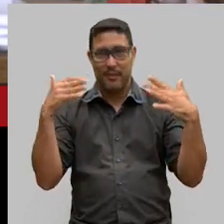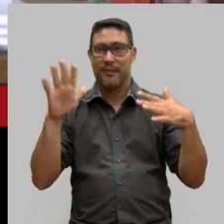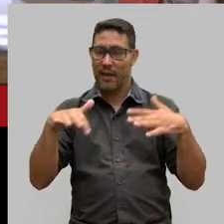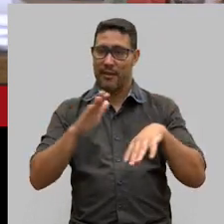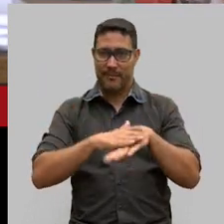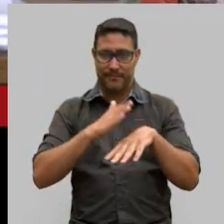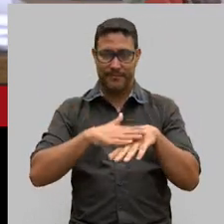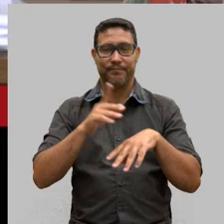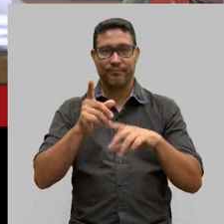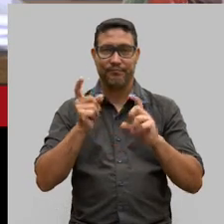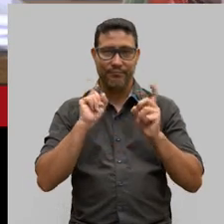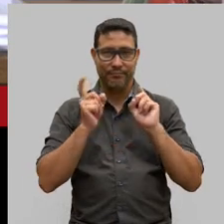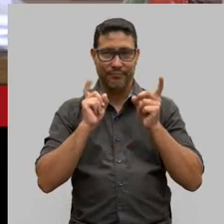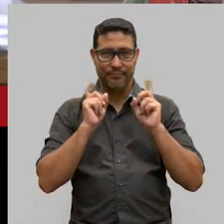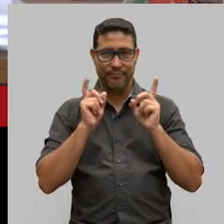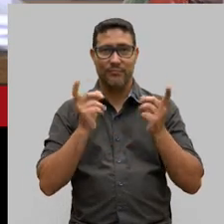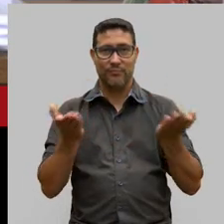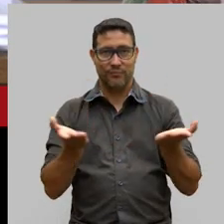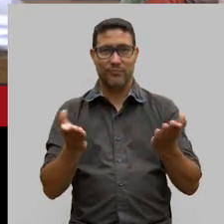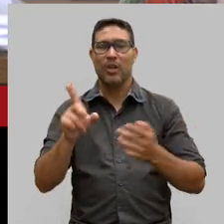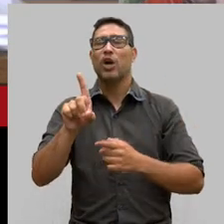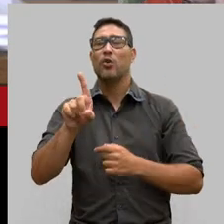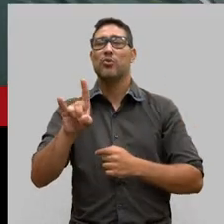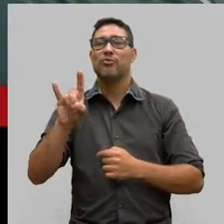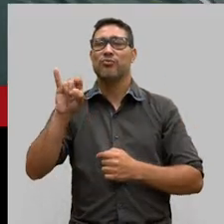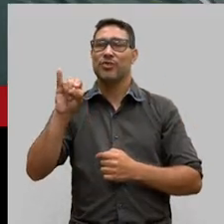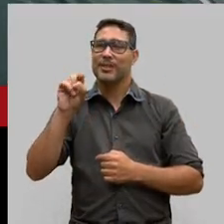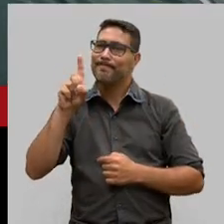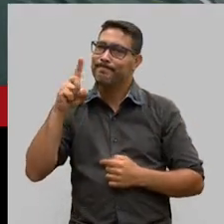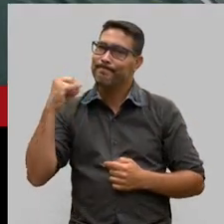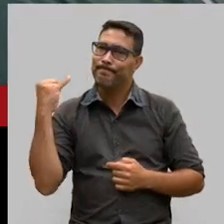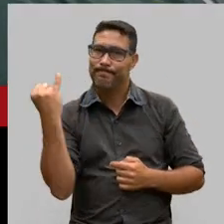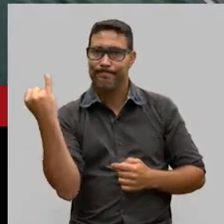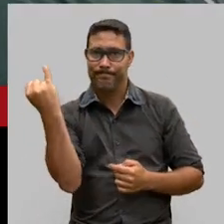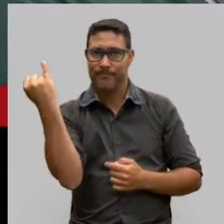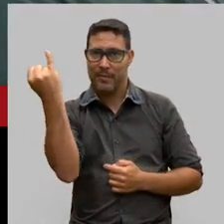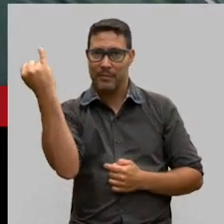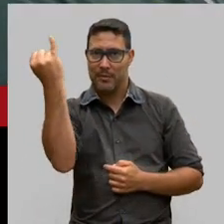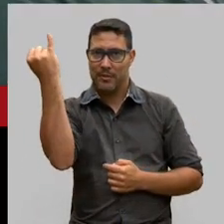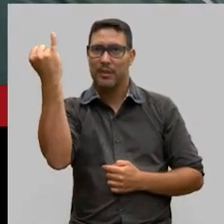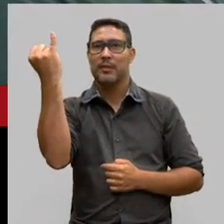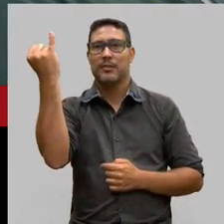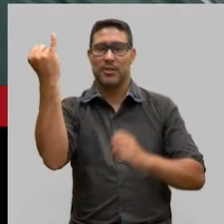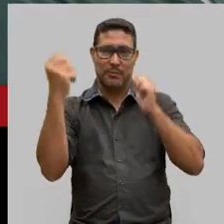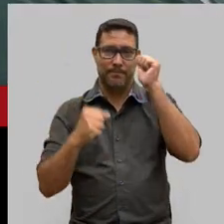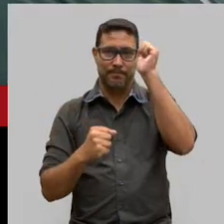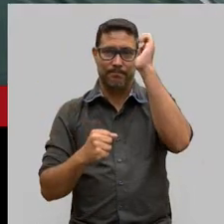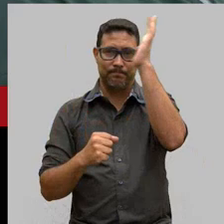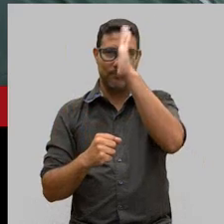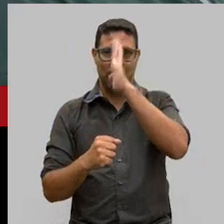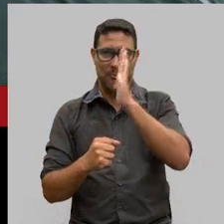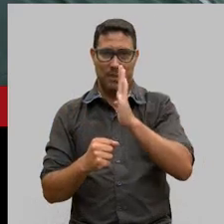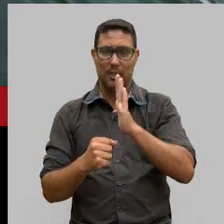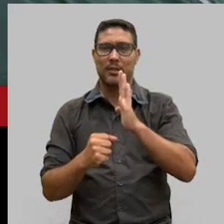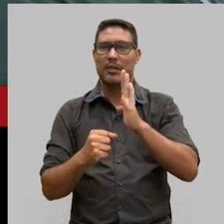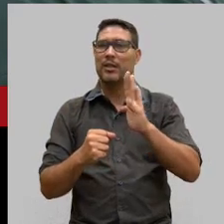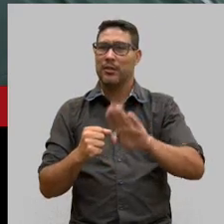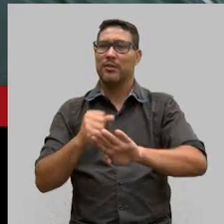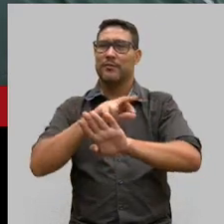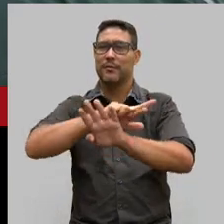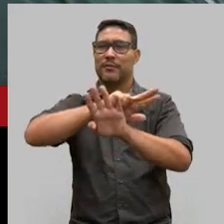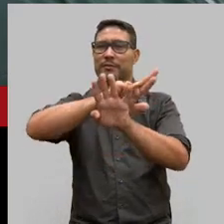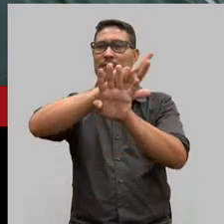dia tão simbólico e importante para um Brasil mais diverso e para um